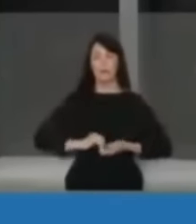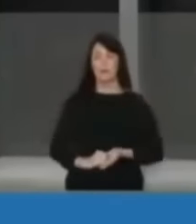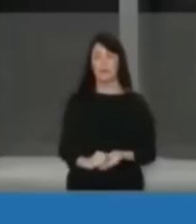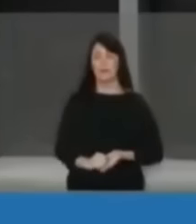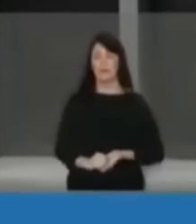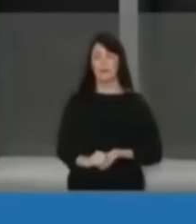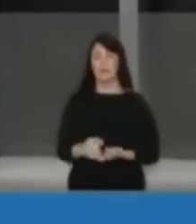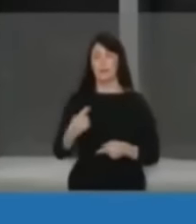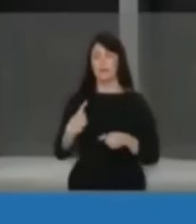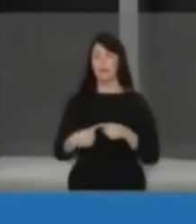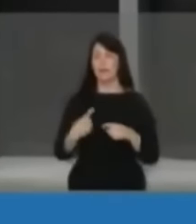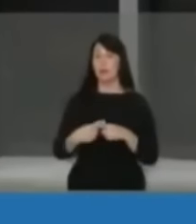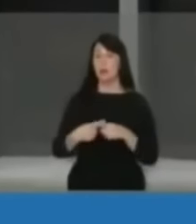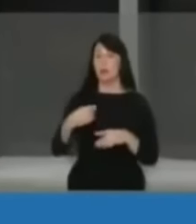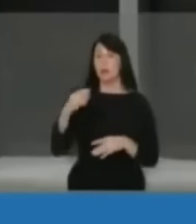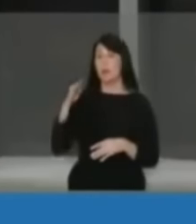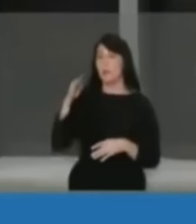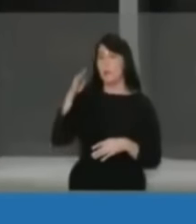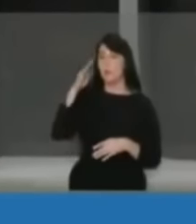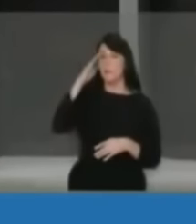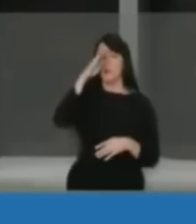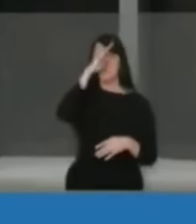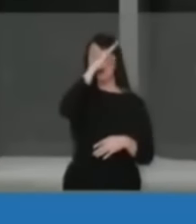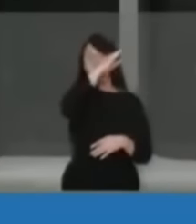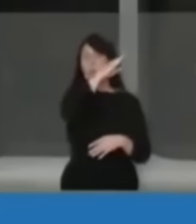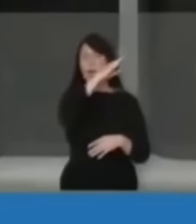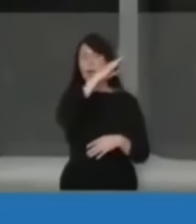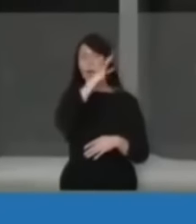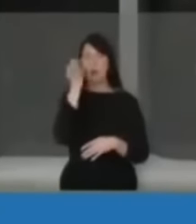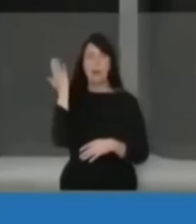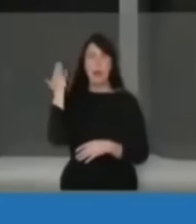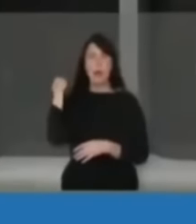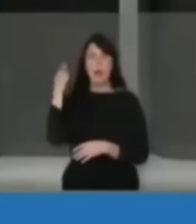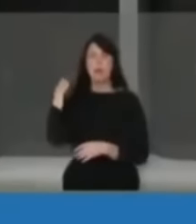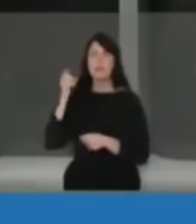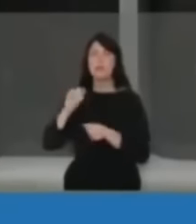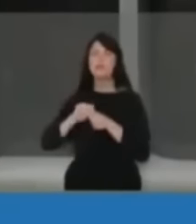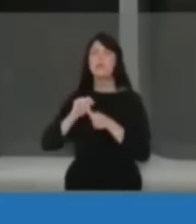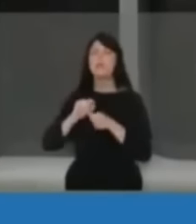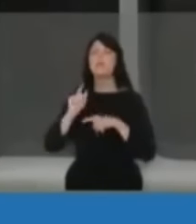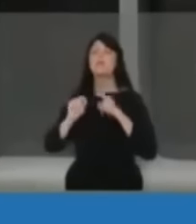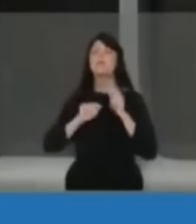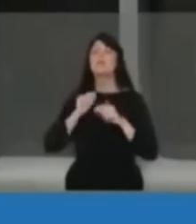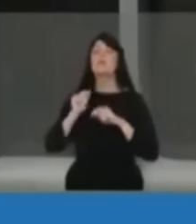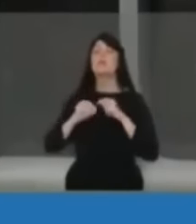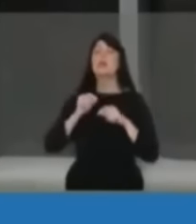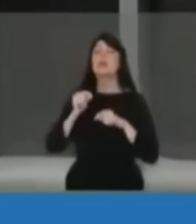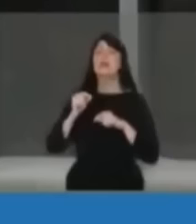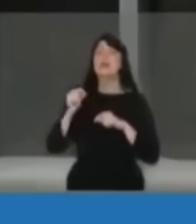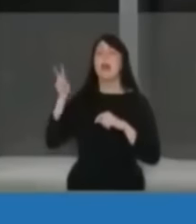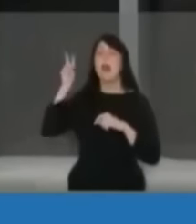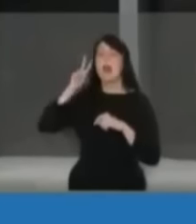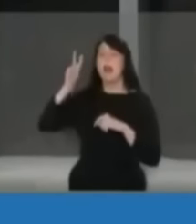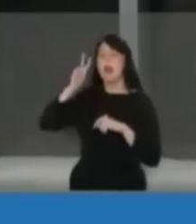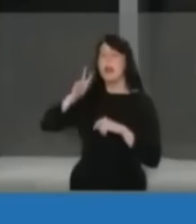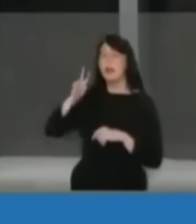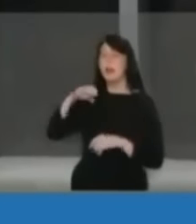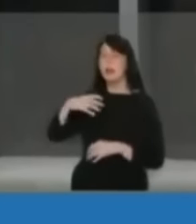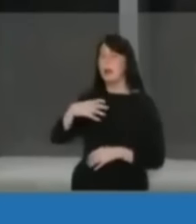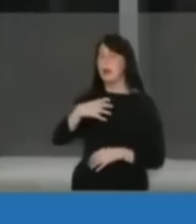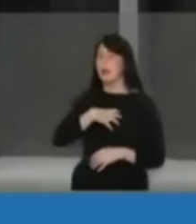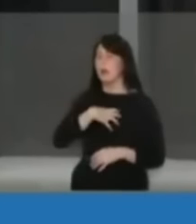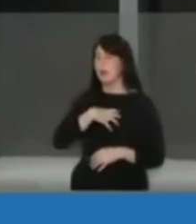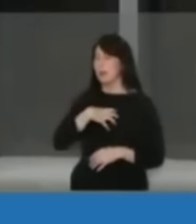fez Bolsonaro nas tragédias brasileiras? Quando a chuva arrasou a Bahia, os baianos que estão aqui lembram